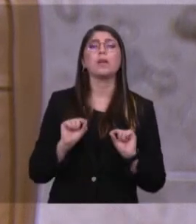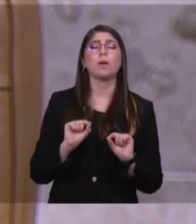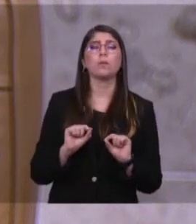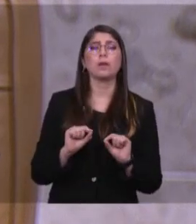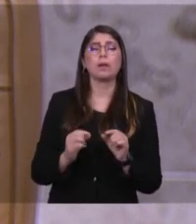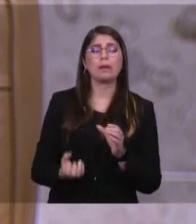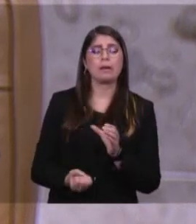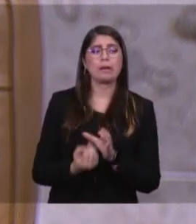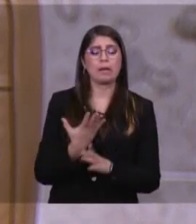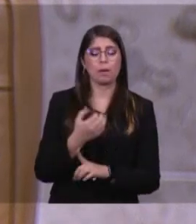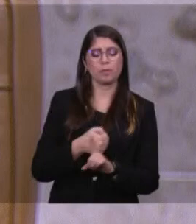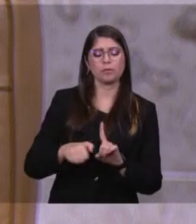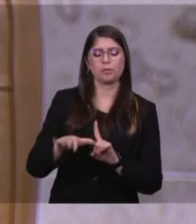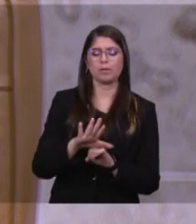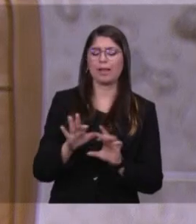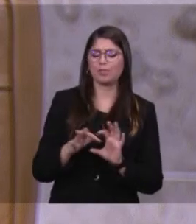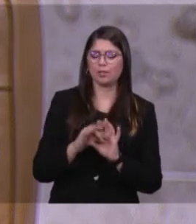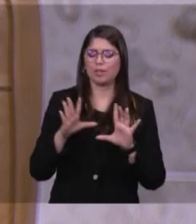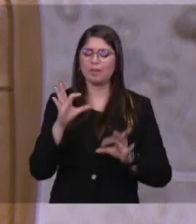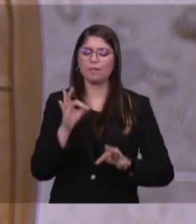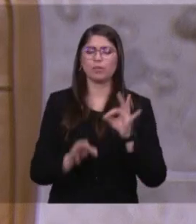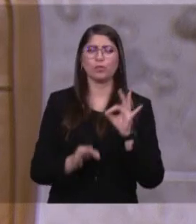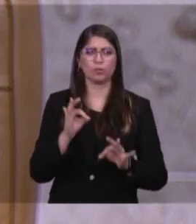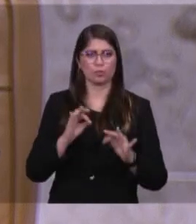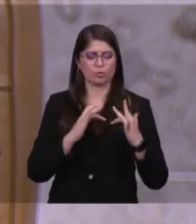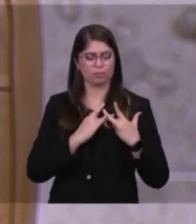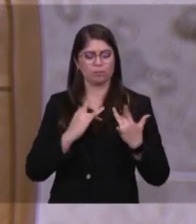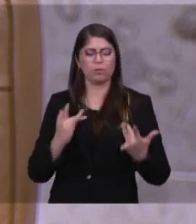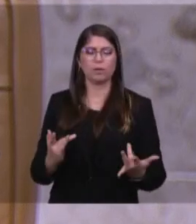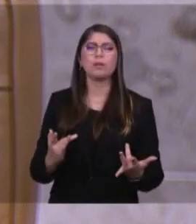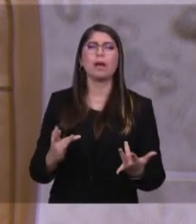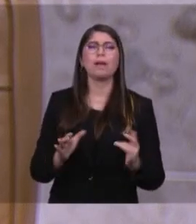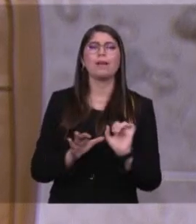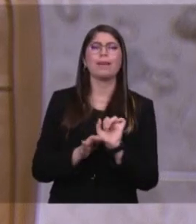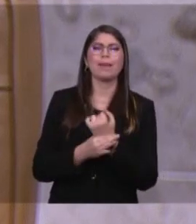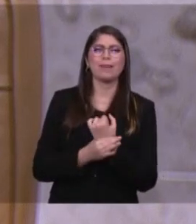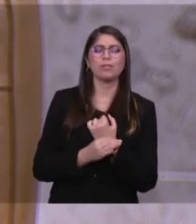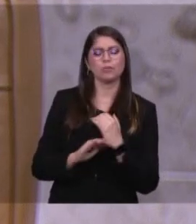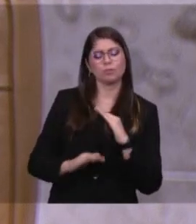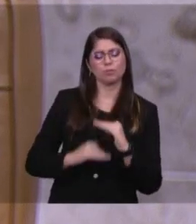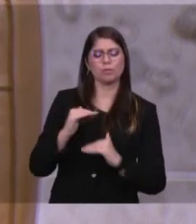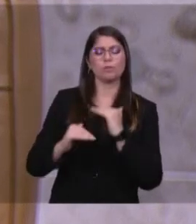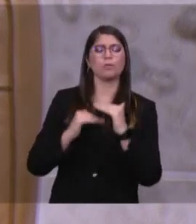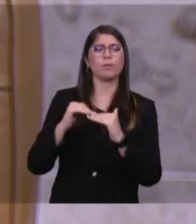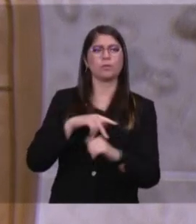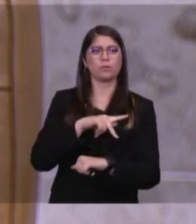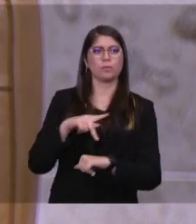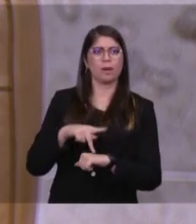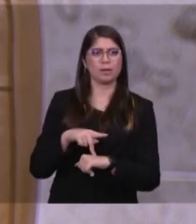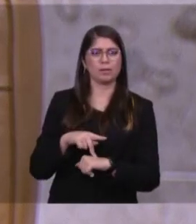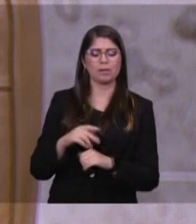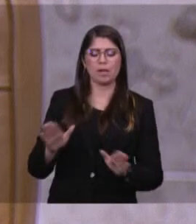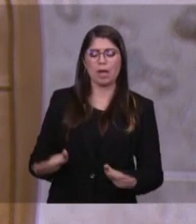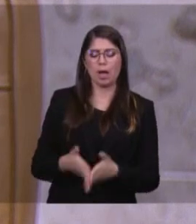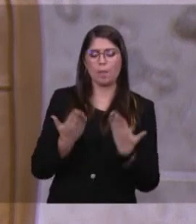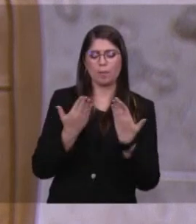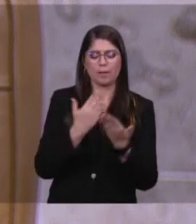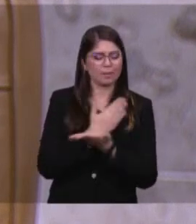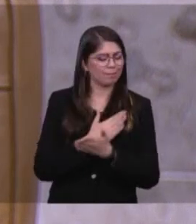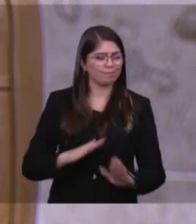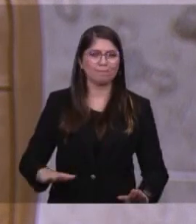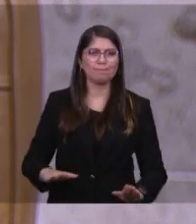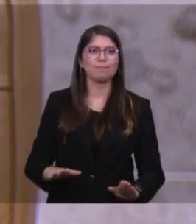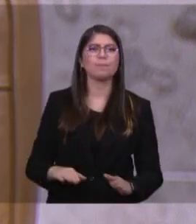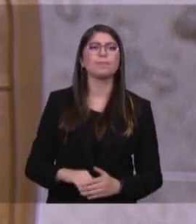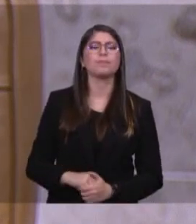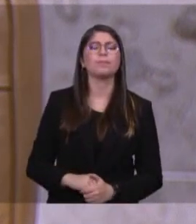uma sociedade livre, justa e solidária, garantir o desenvolvimento nacional, erradicar a pobreza e a